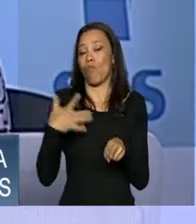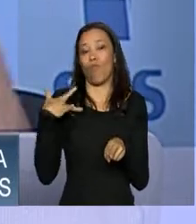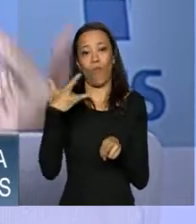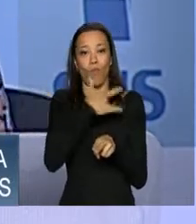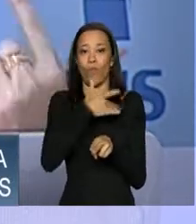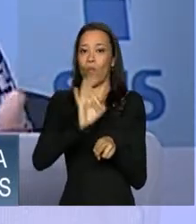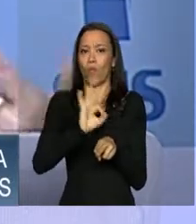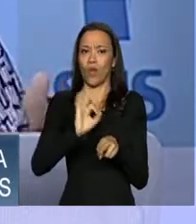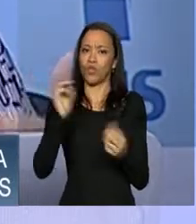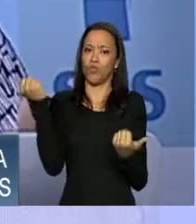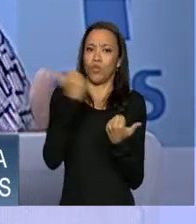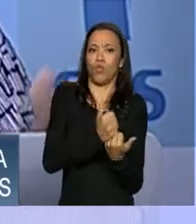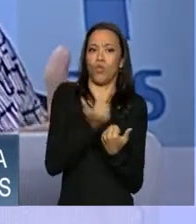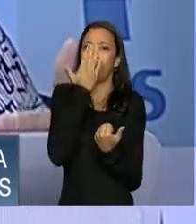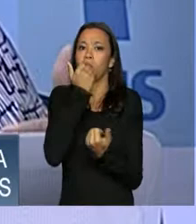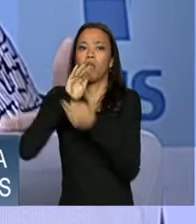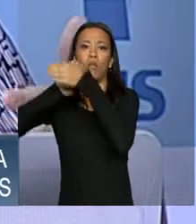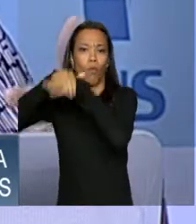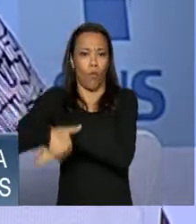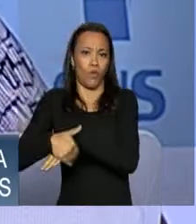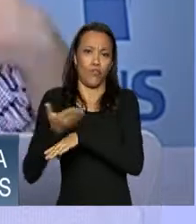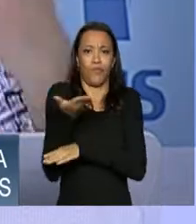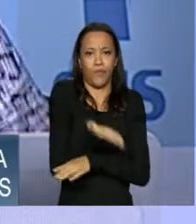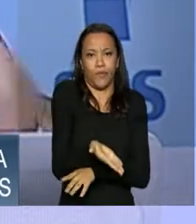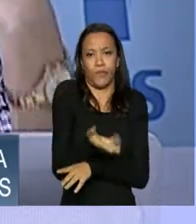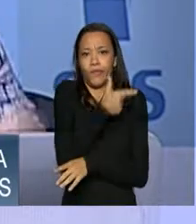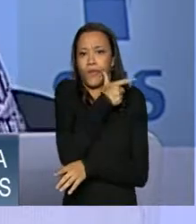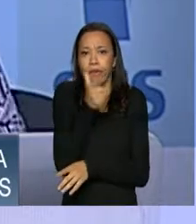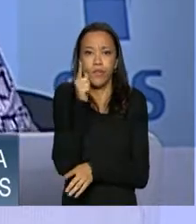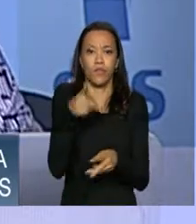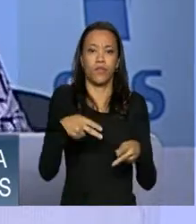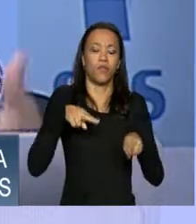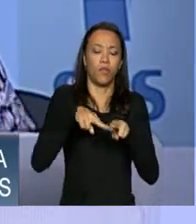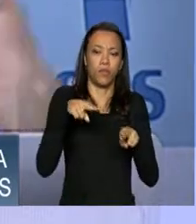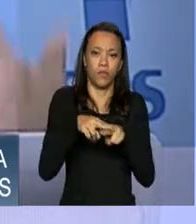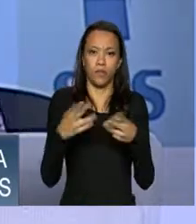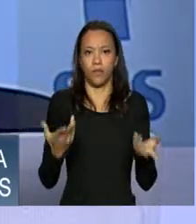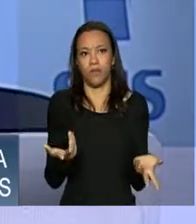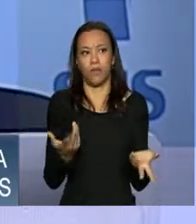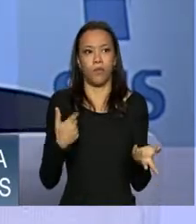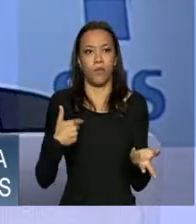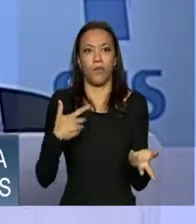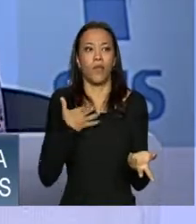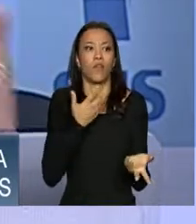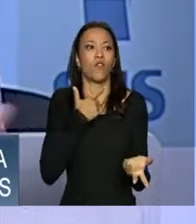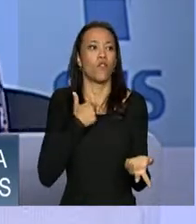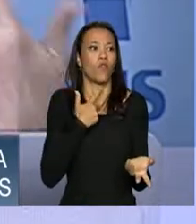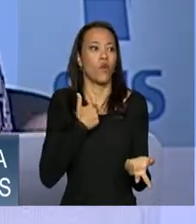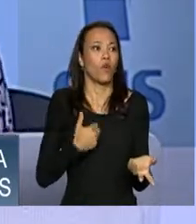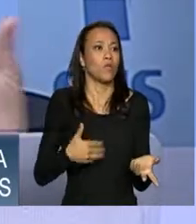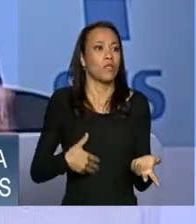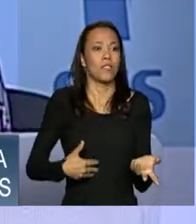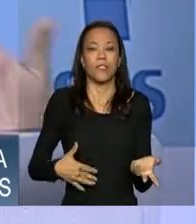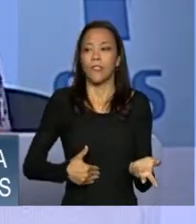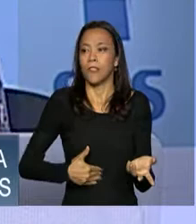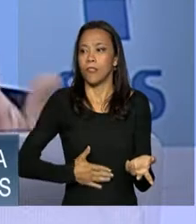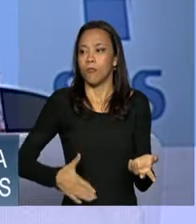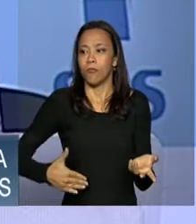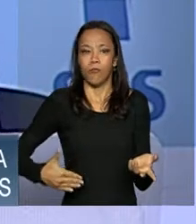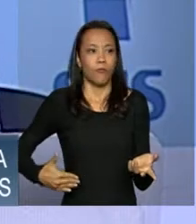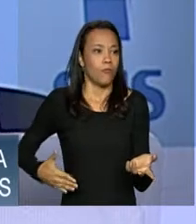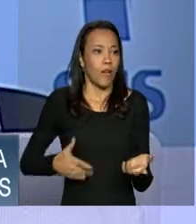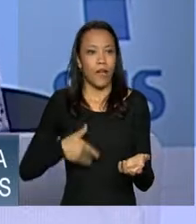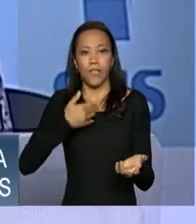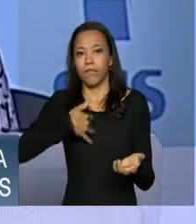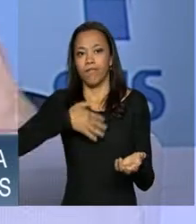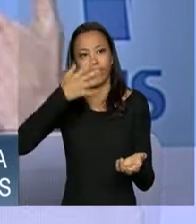porque essas pessoas rapidamente elas vão comer alguma outra coisa para saciar a sua fome, e em geral sua escolha vai ser sempre